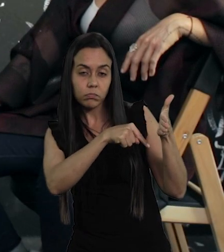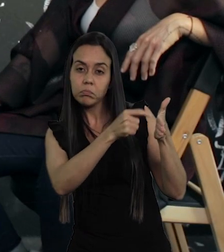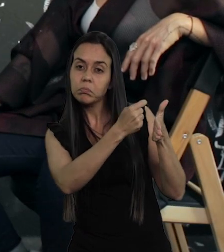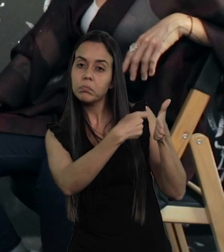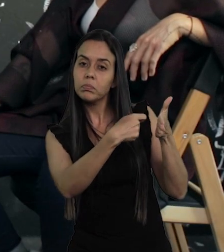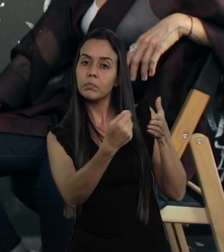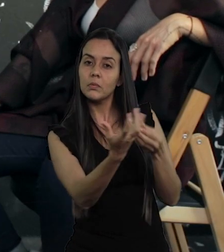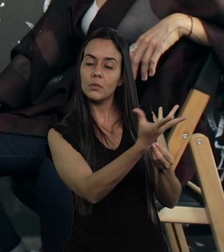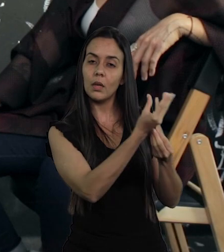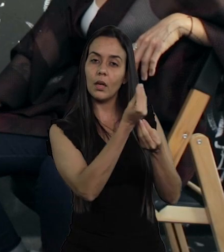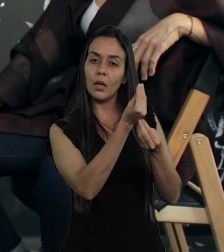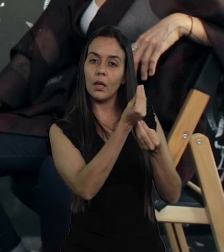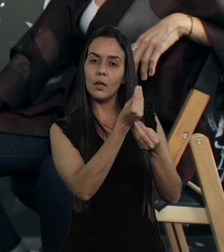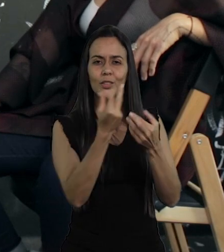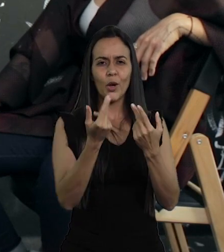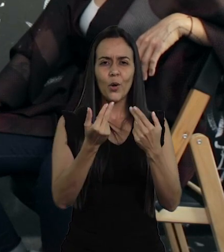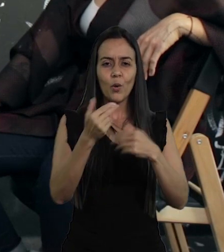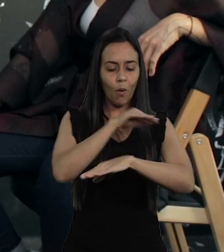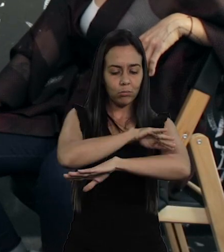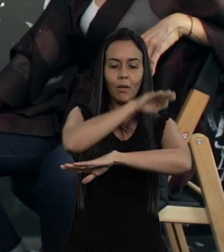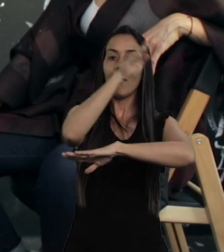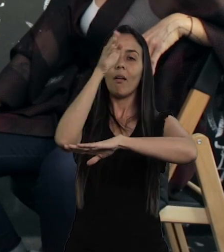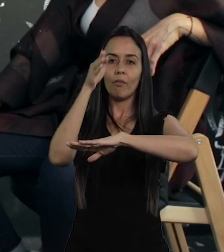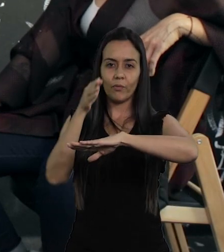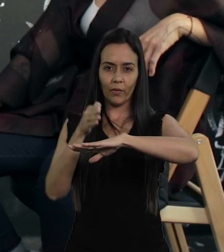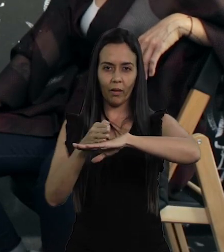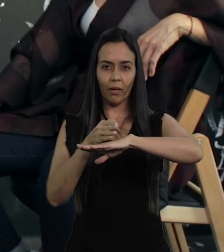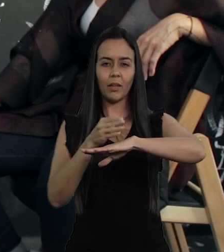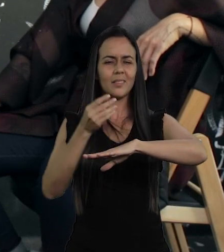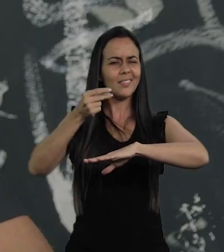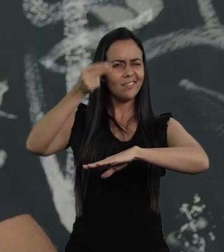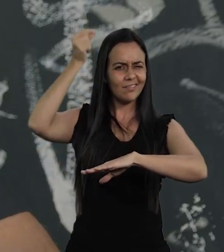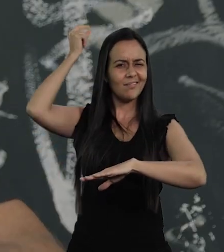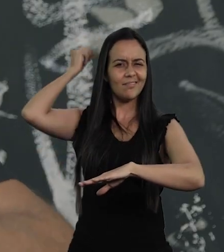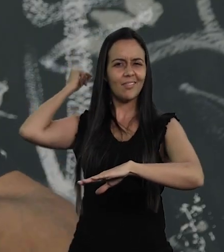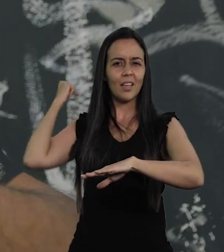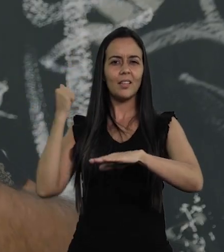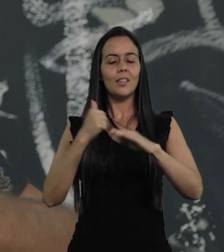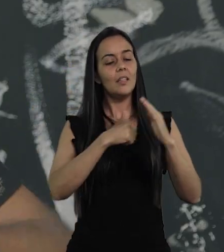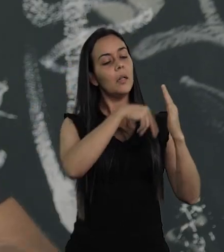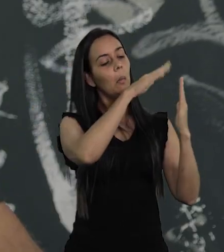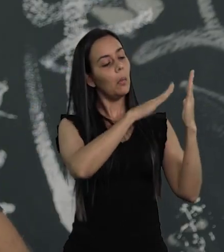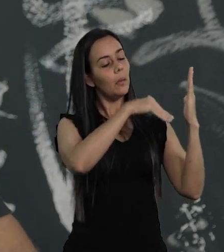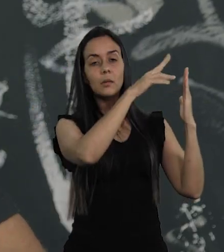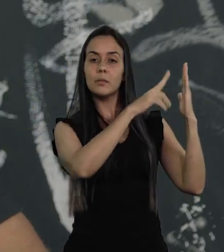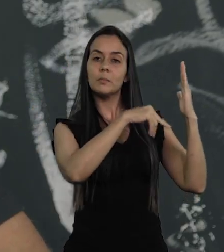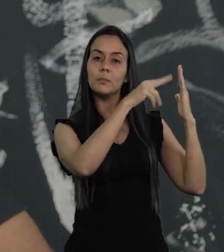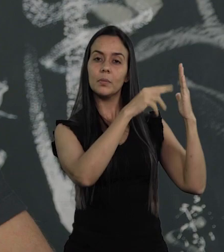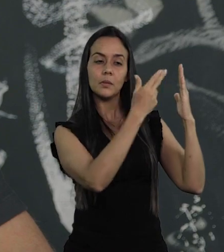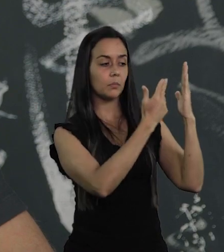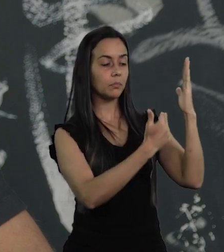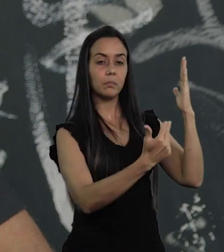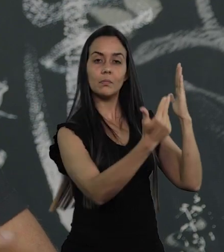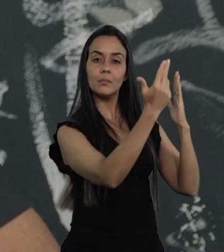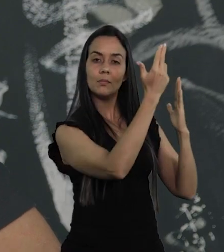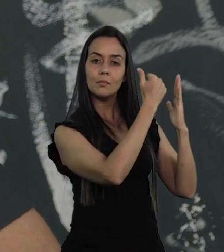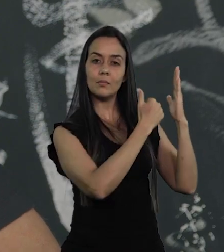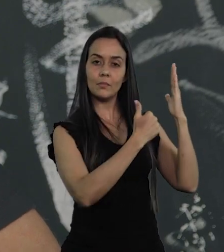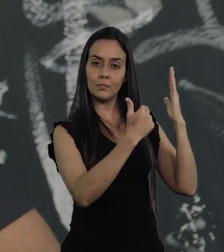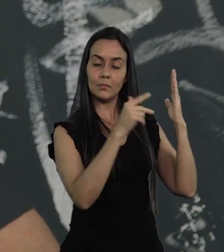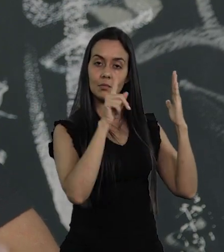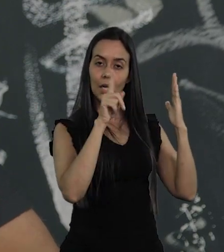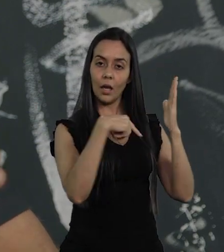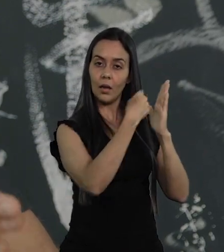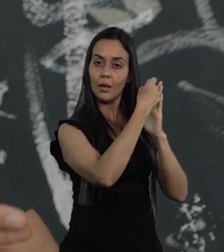verossimilhante, né? Que nem as cavernas, as pinturas rupestres que eram animais, a figura do companheiro, né? E daí por